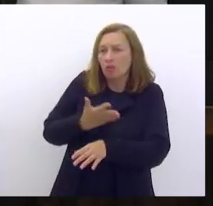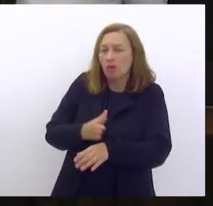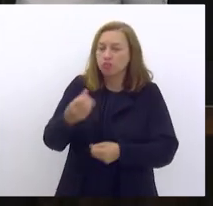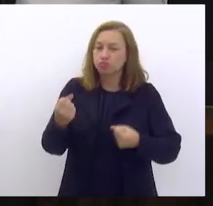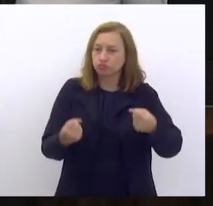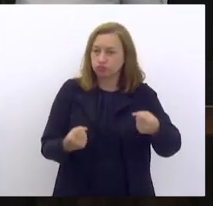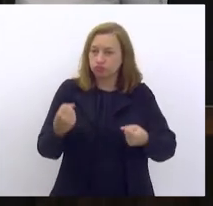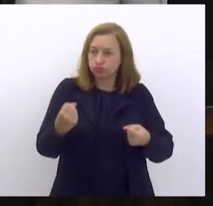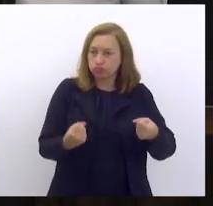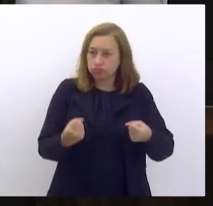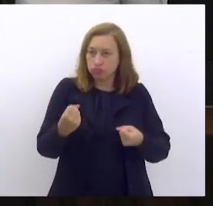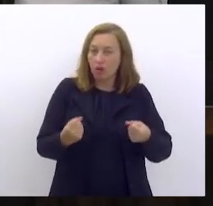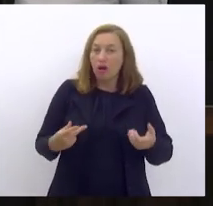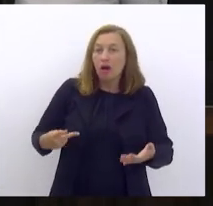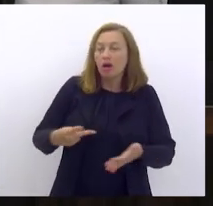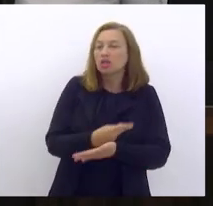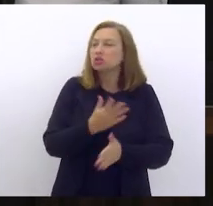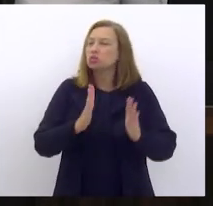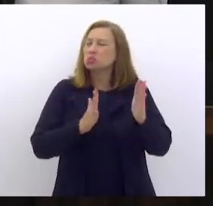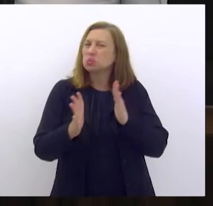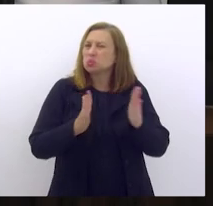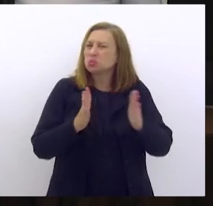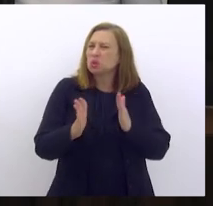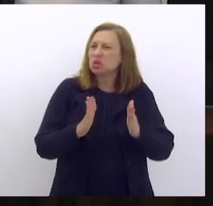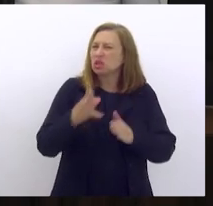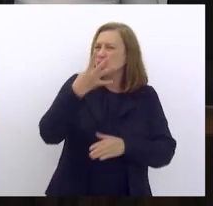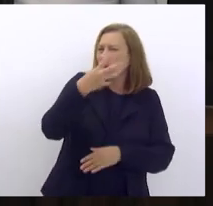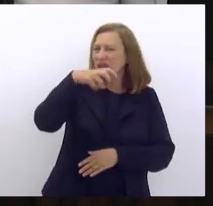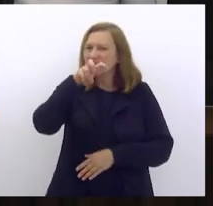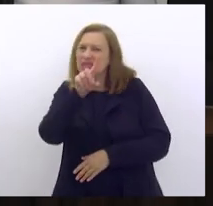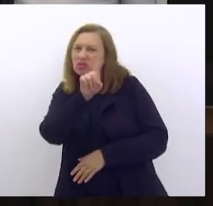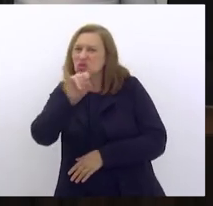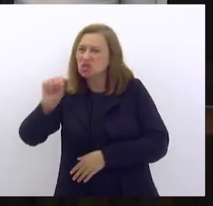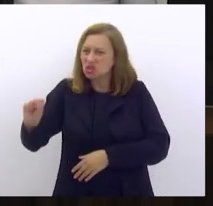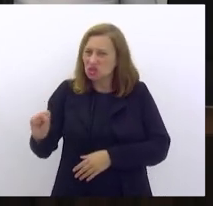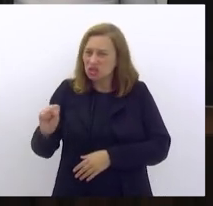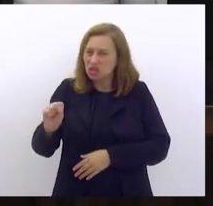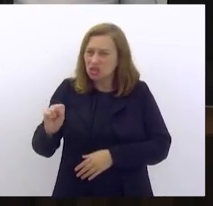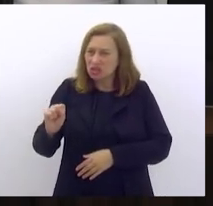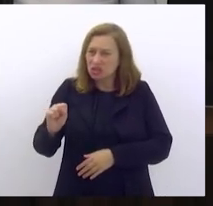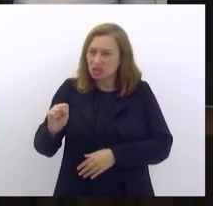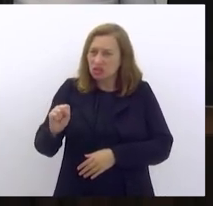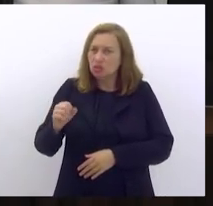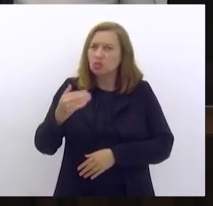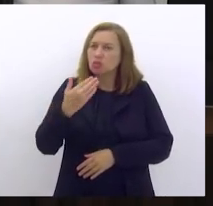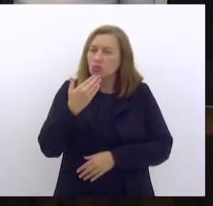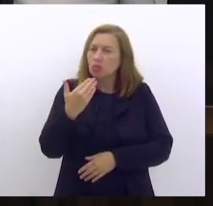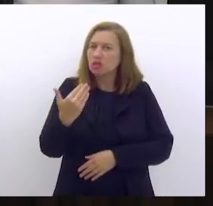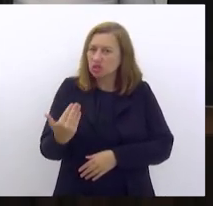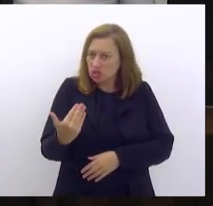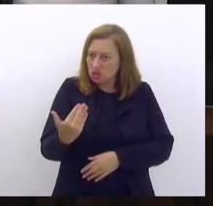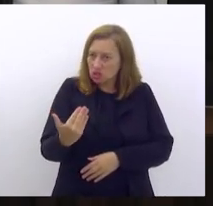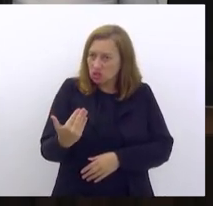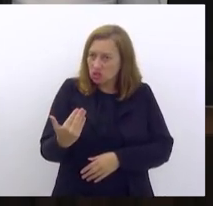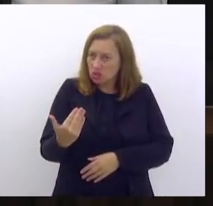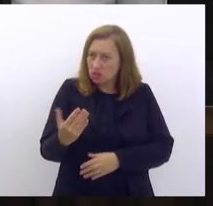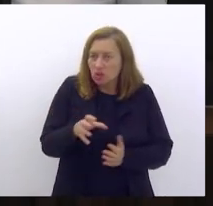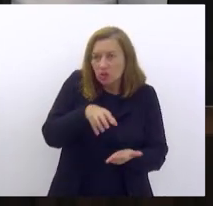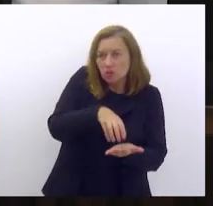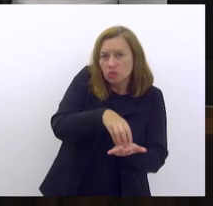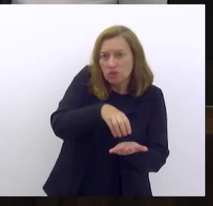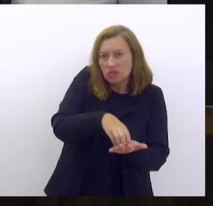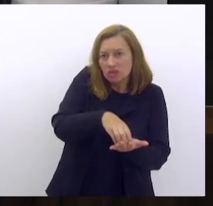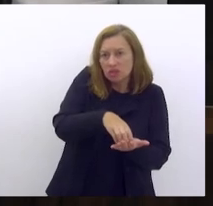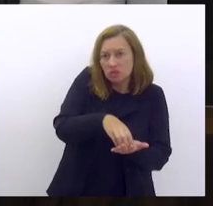direção deve ocorrer no prazo máximo de 45 dias a partir da solicitação do Centro de